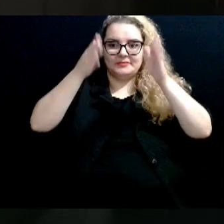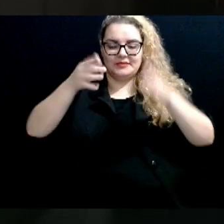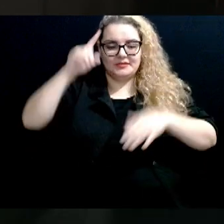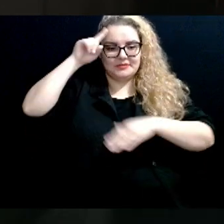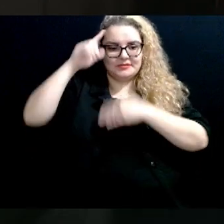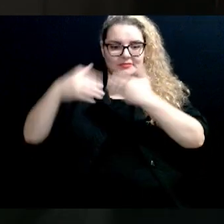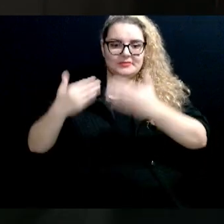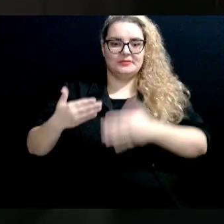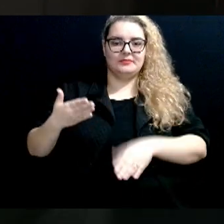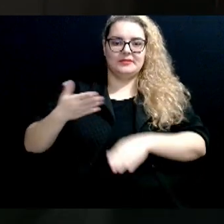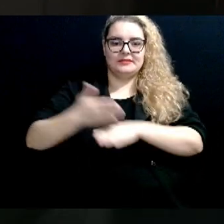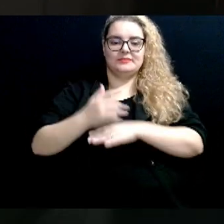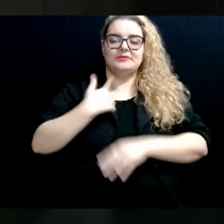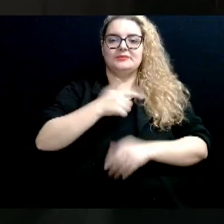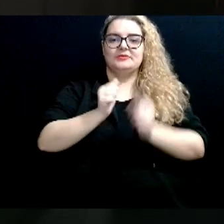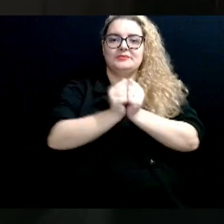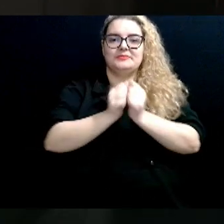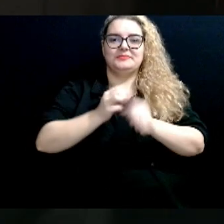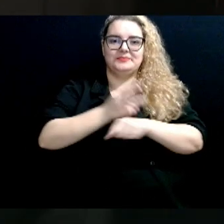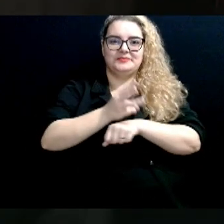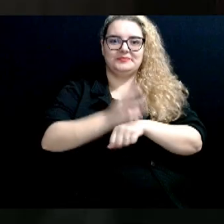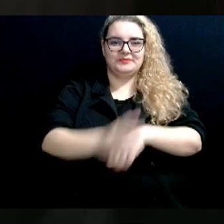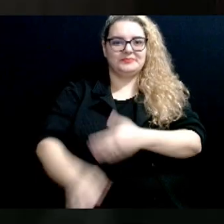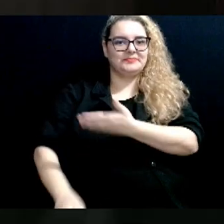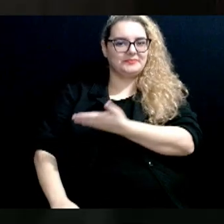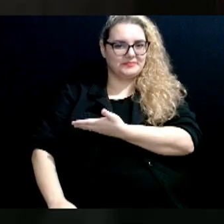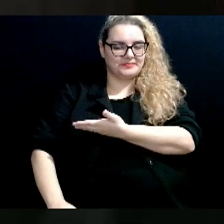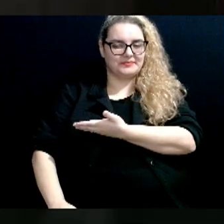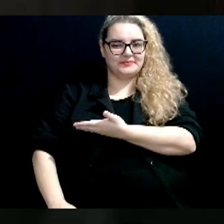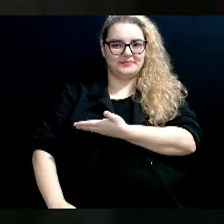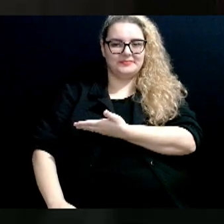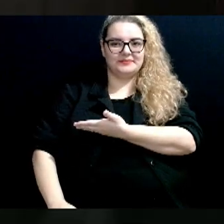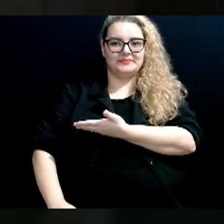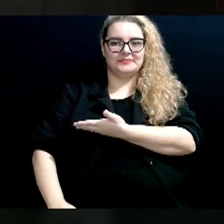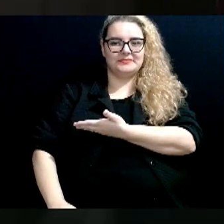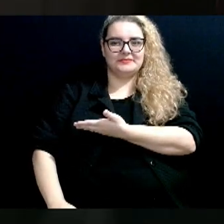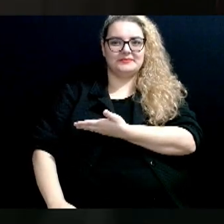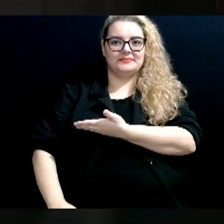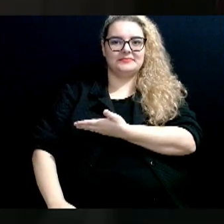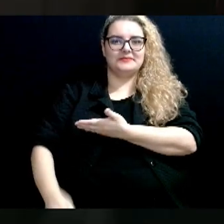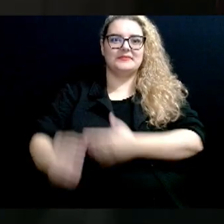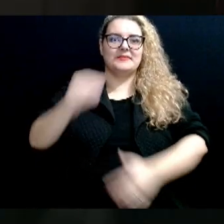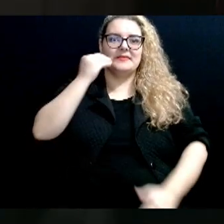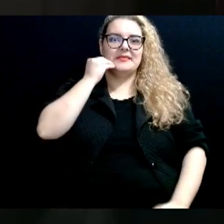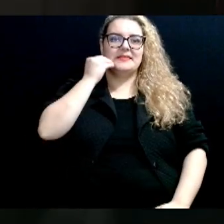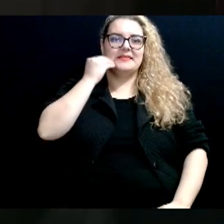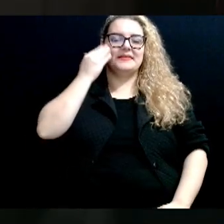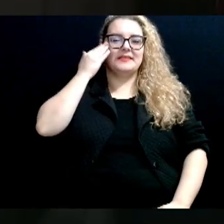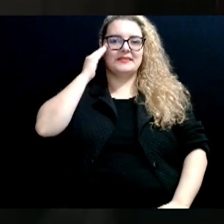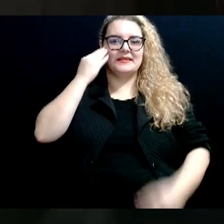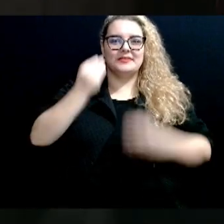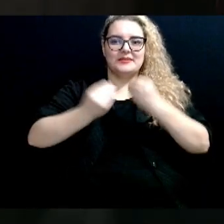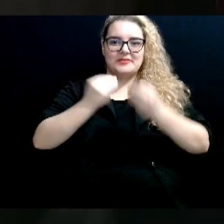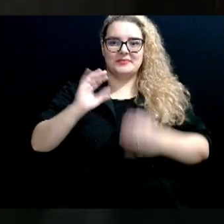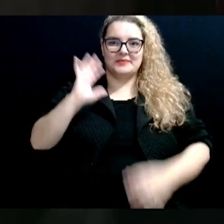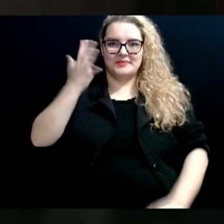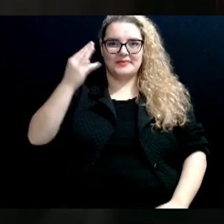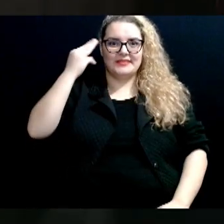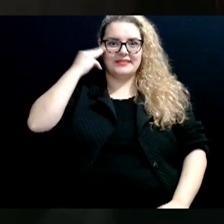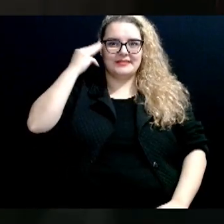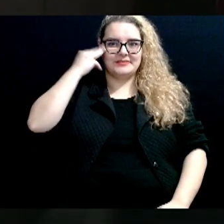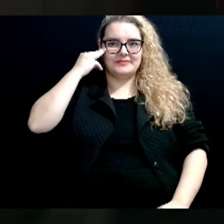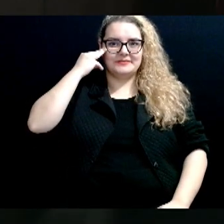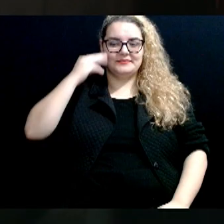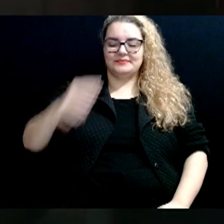gente! WhatsApp na tela para você. Vamos lá, começando a semana tentando entender como funciona a nossa memória. E